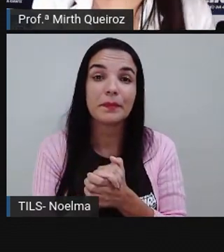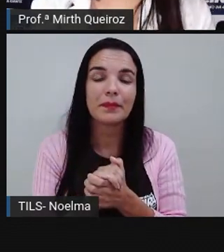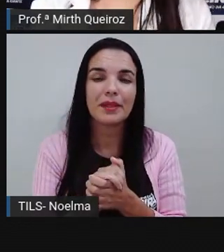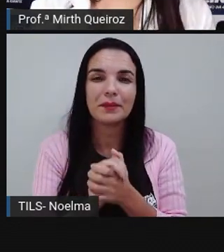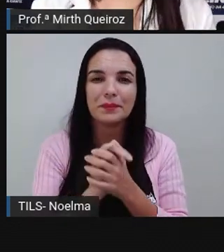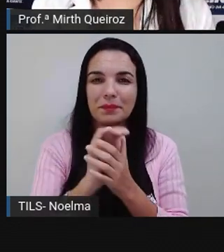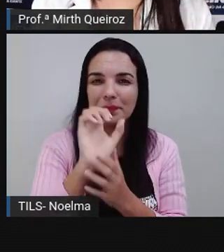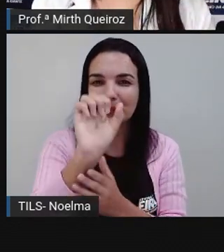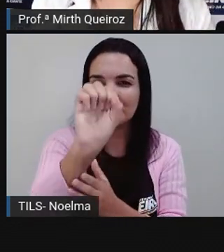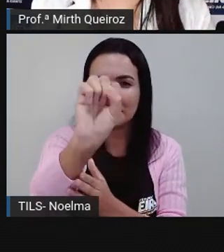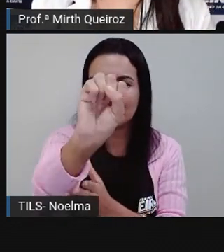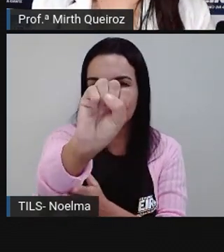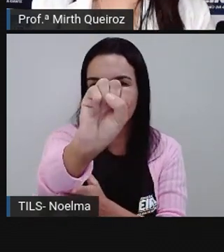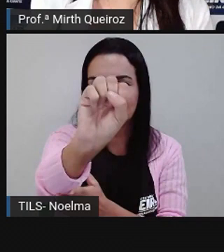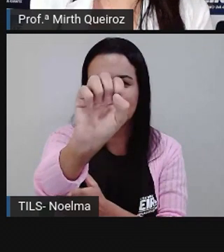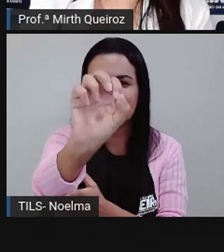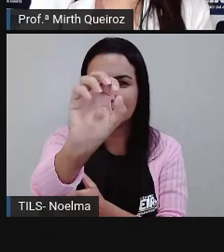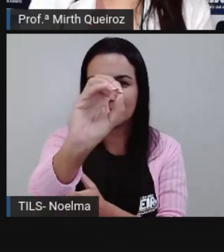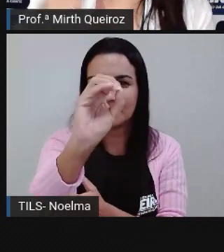sorriu.